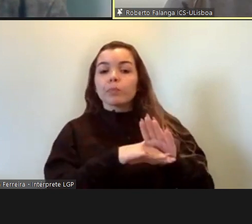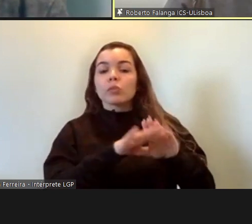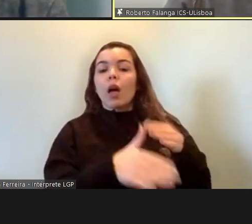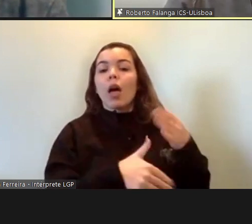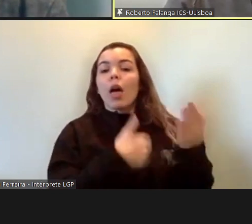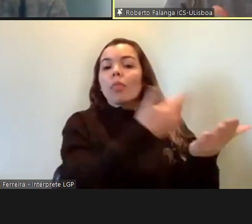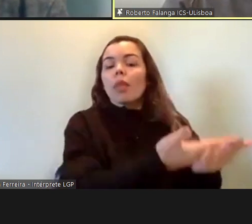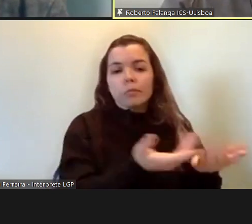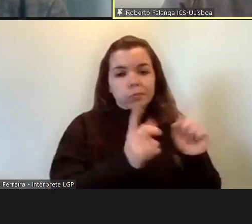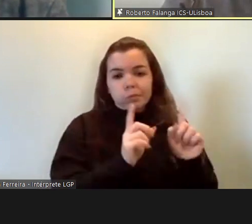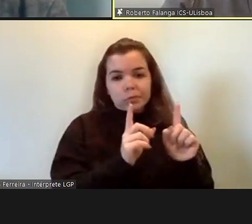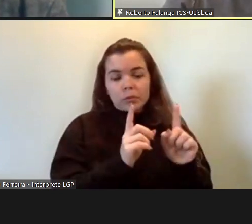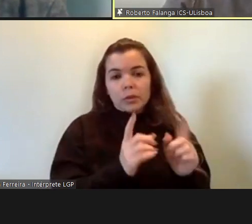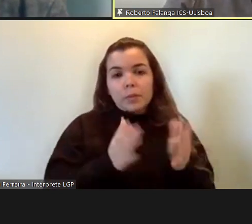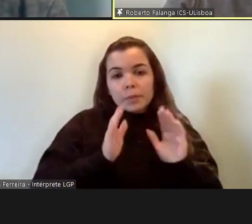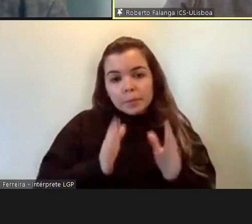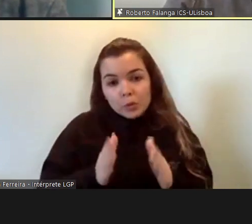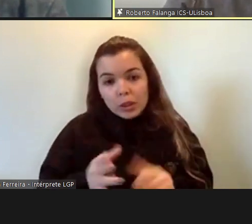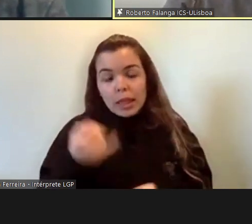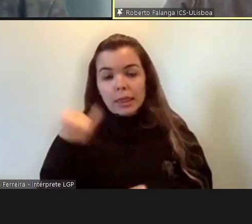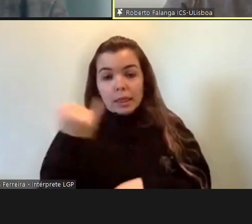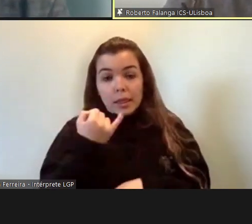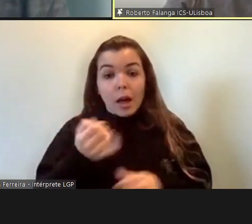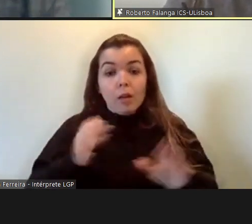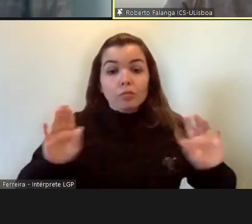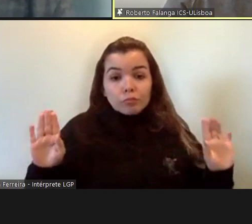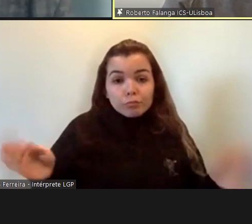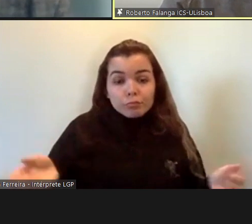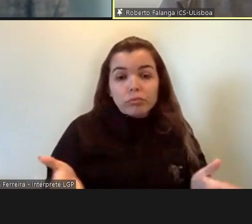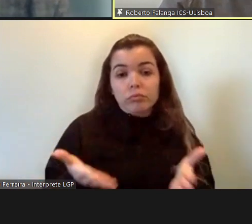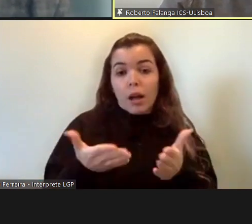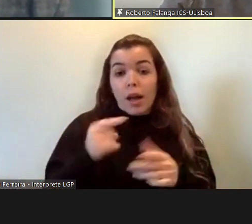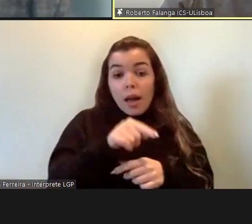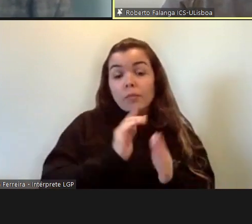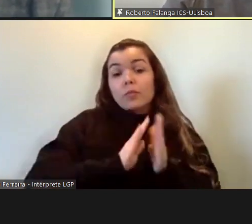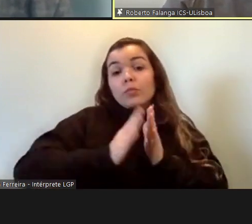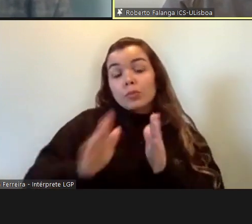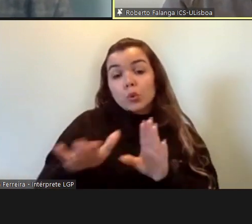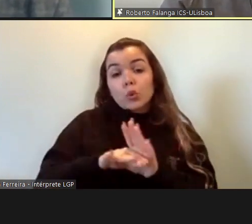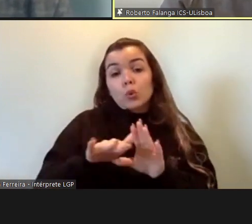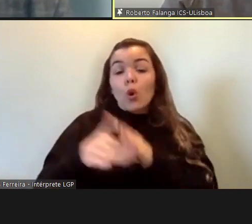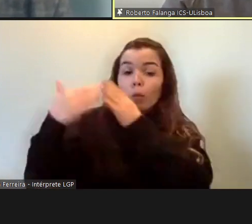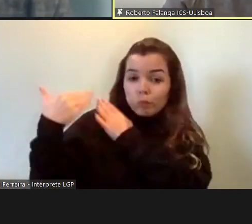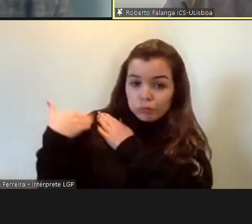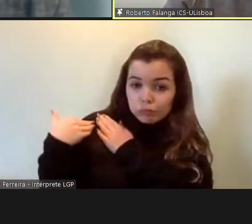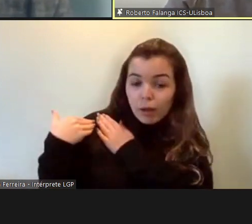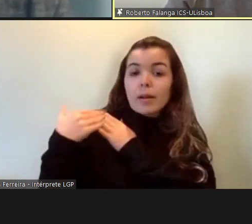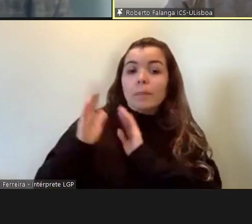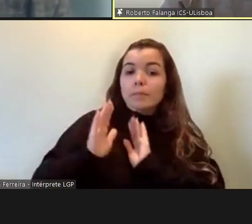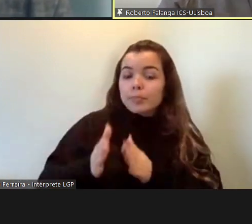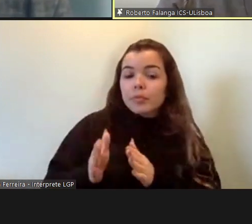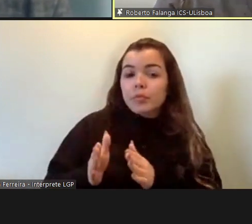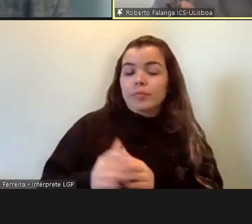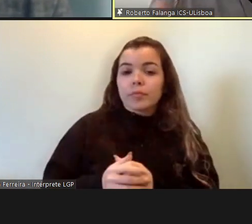É preciso que a entidade que promove um processo participativo se responsabilize, que exista um compromisso para